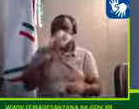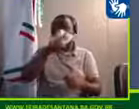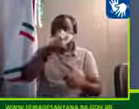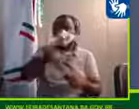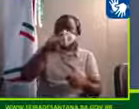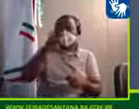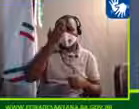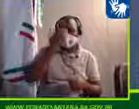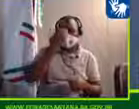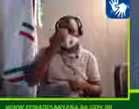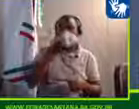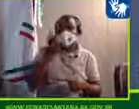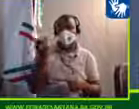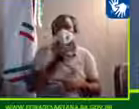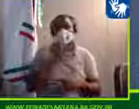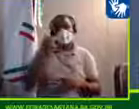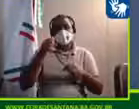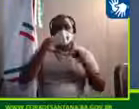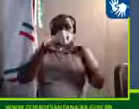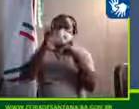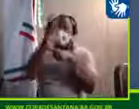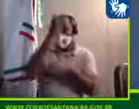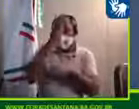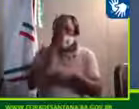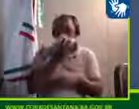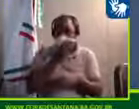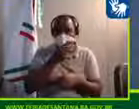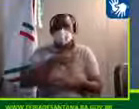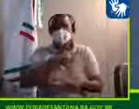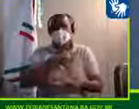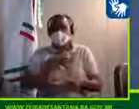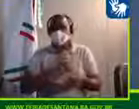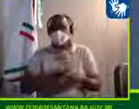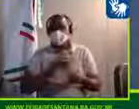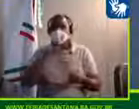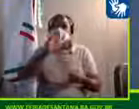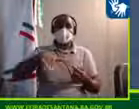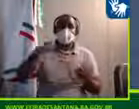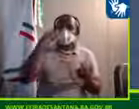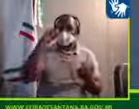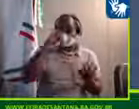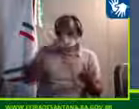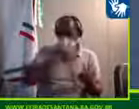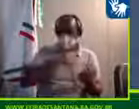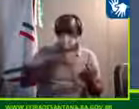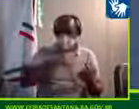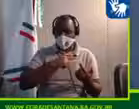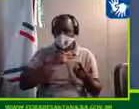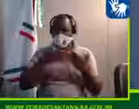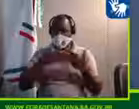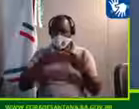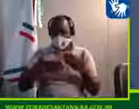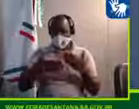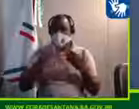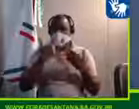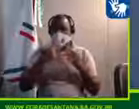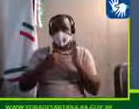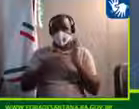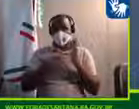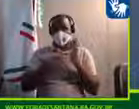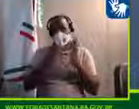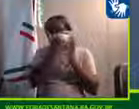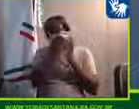precisamos ampliar também as ofertas de vans. O que nesse momento nos dificulta é que existe em vigor uma medida provisória que foi